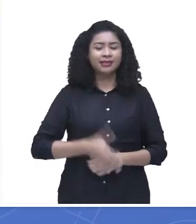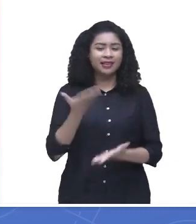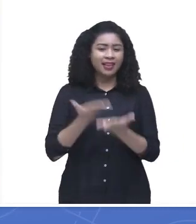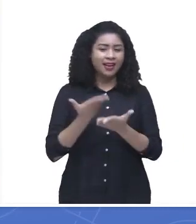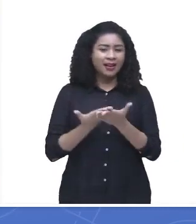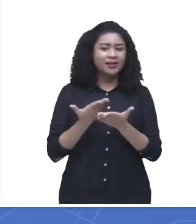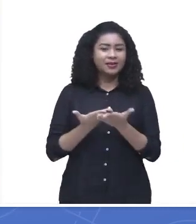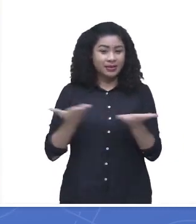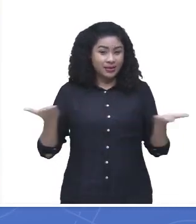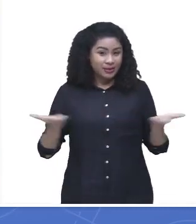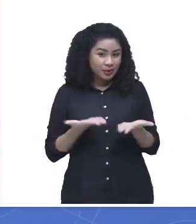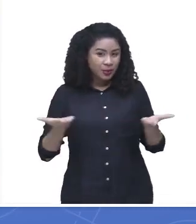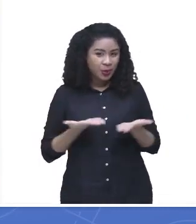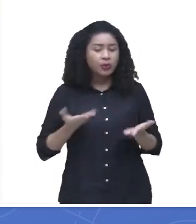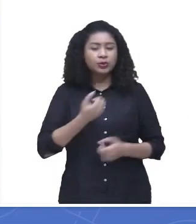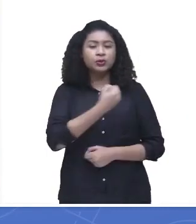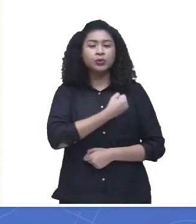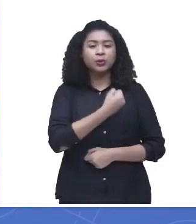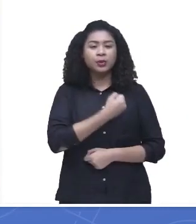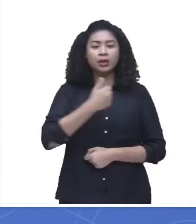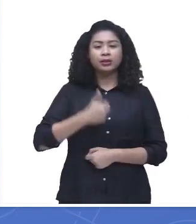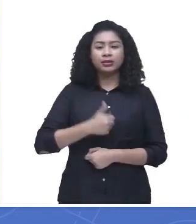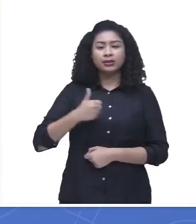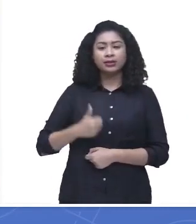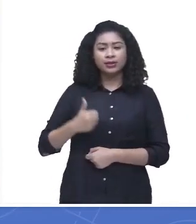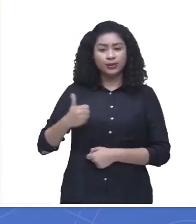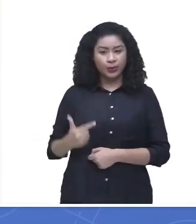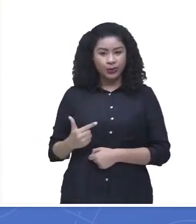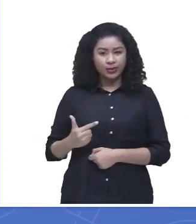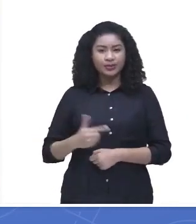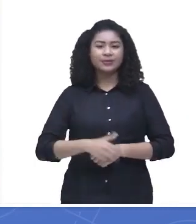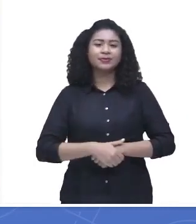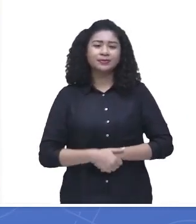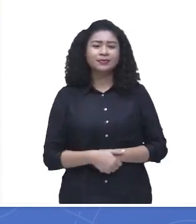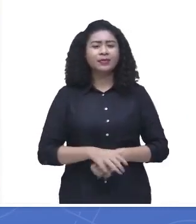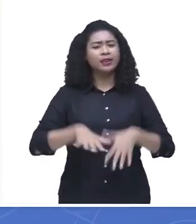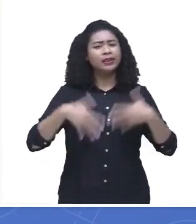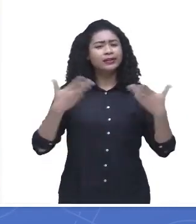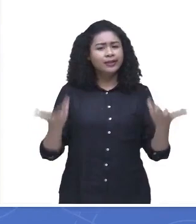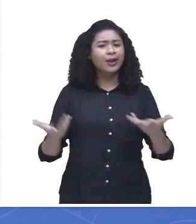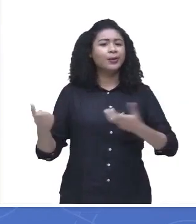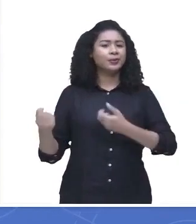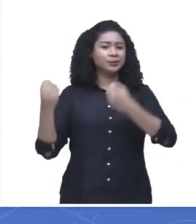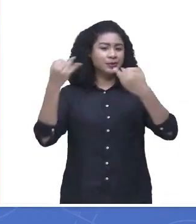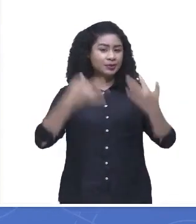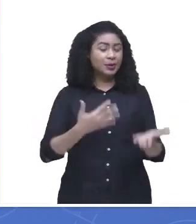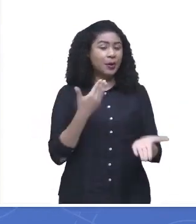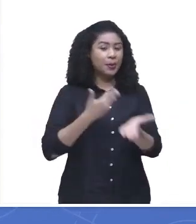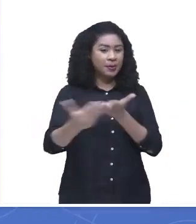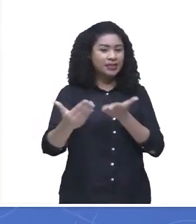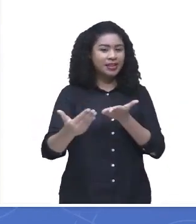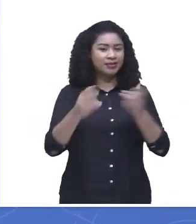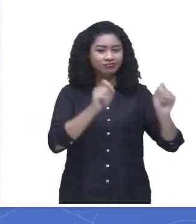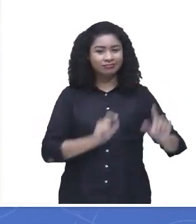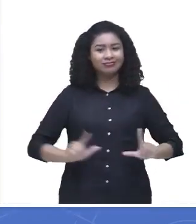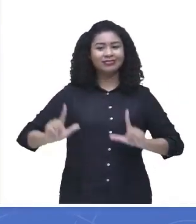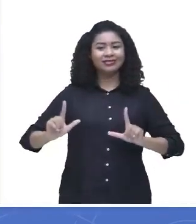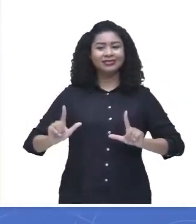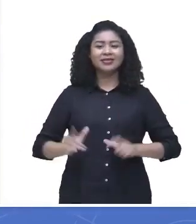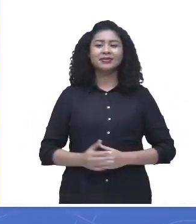a 112, tudo bem? Então, queridos, para dizer que vamos iniciar, vamos chamar aquele caderninho então para dar